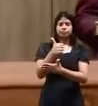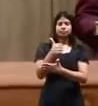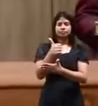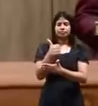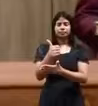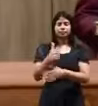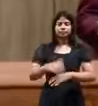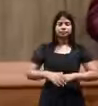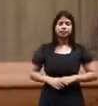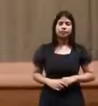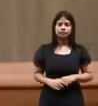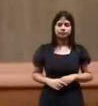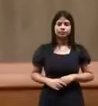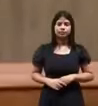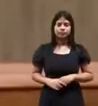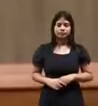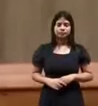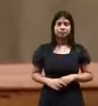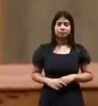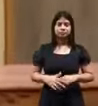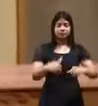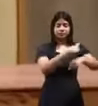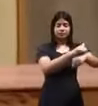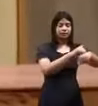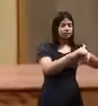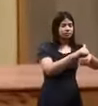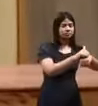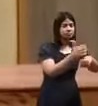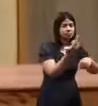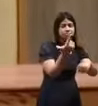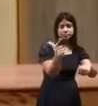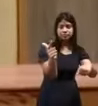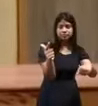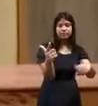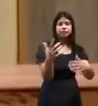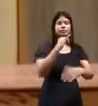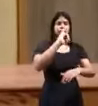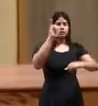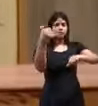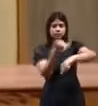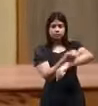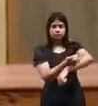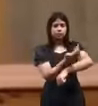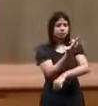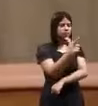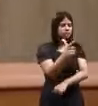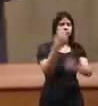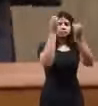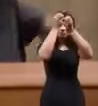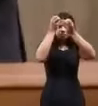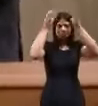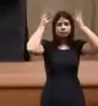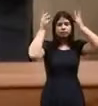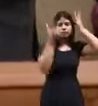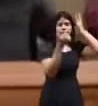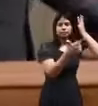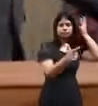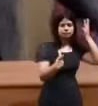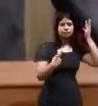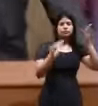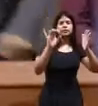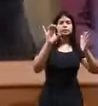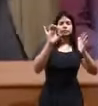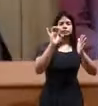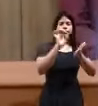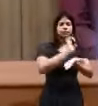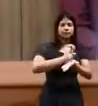céu. Que Abraão não teve, que Jacó não teve, que Moisés não teve, que Elias não teve,